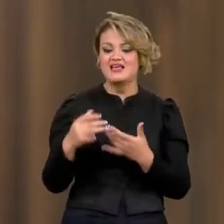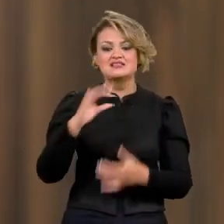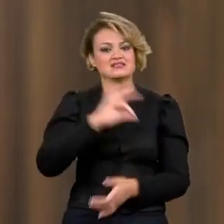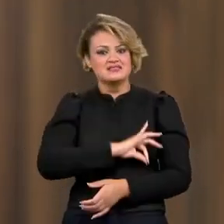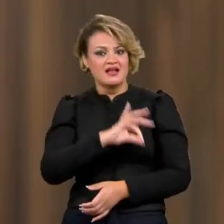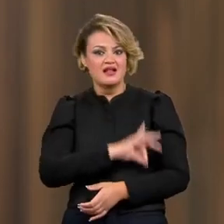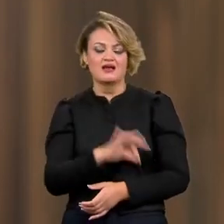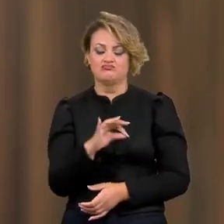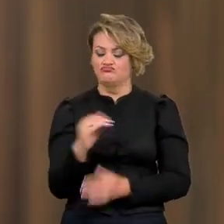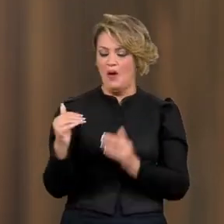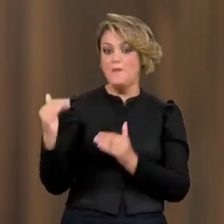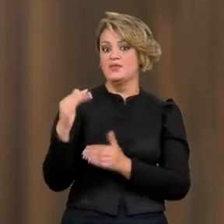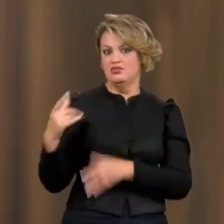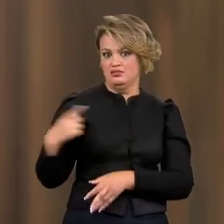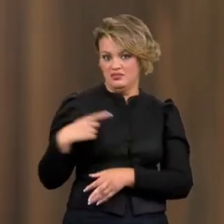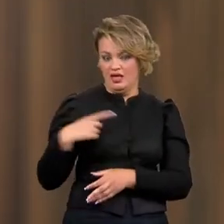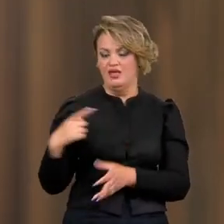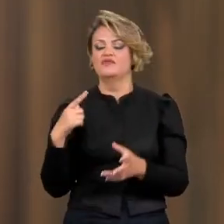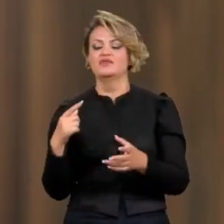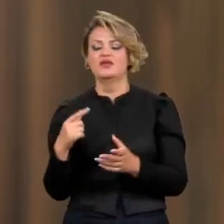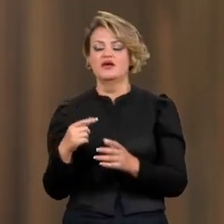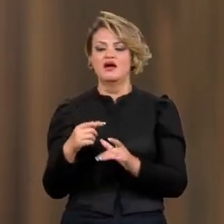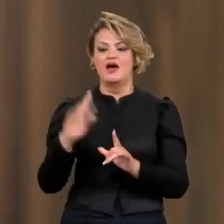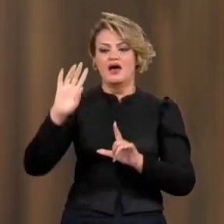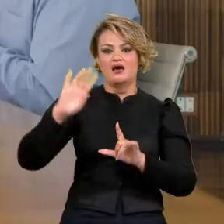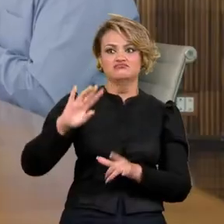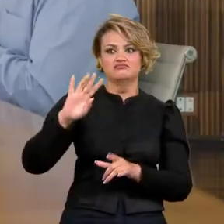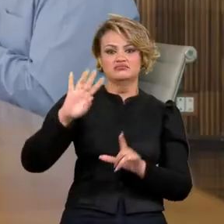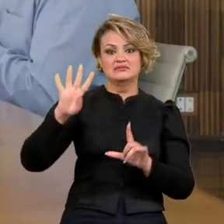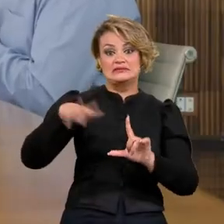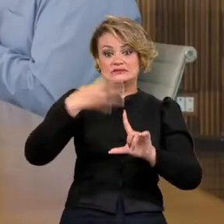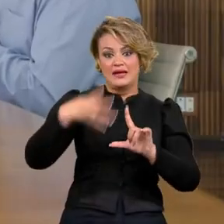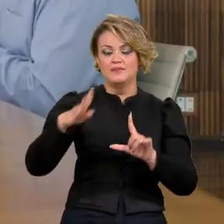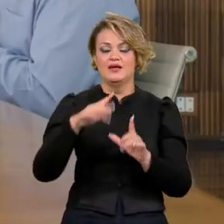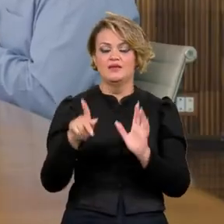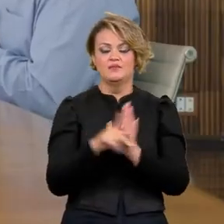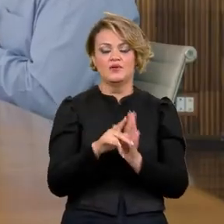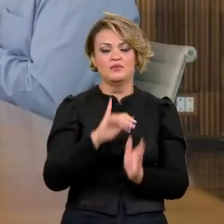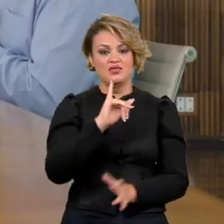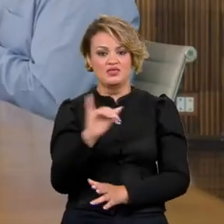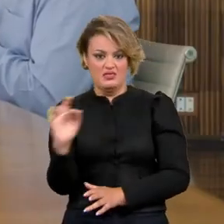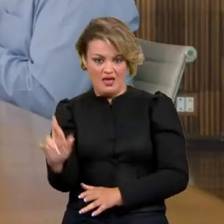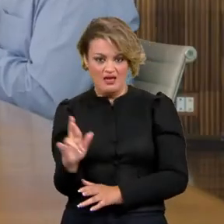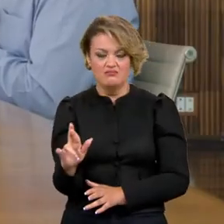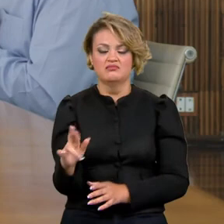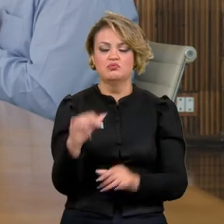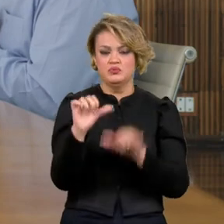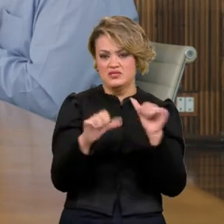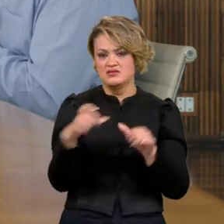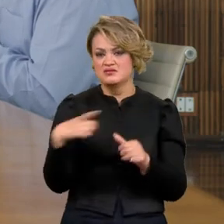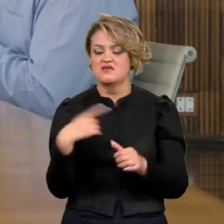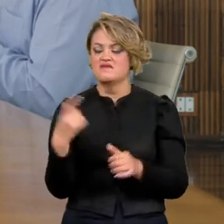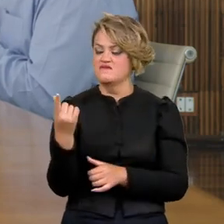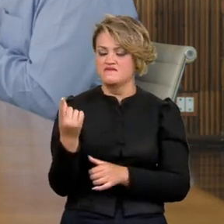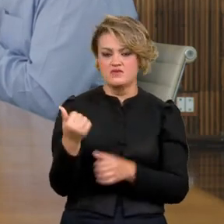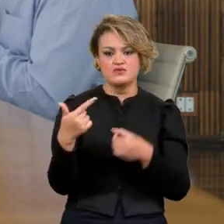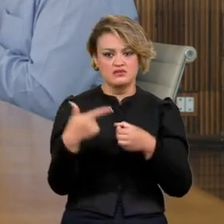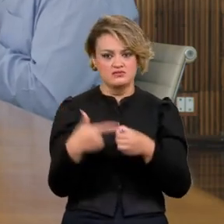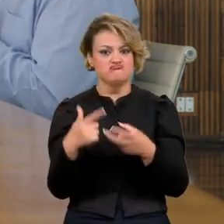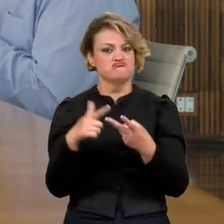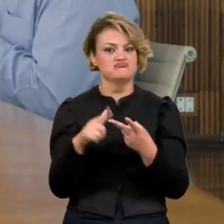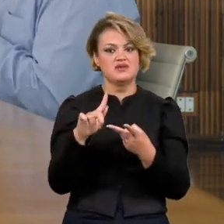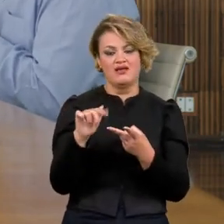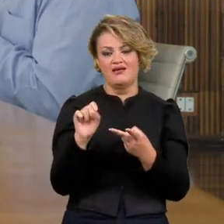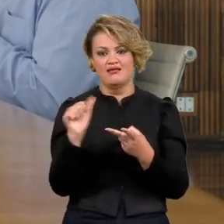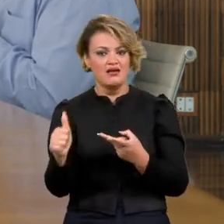correção da tabela do Imposto de Renda que atende o 13 milhões de pessoas o preço de combustíveis gás de cozinha em casa super muita diferença o minha casa minha